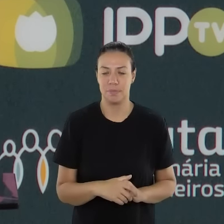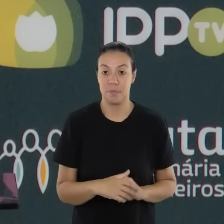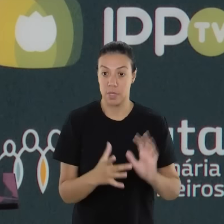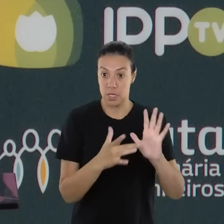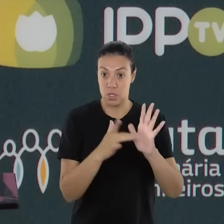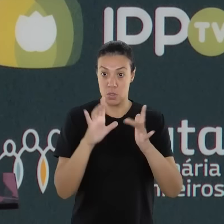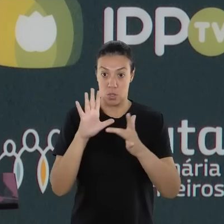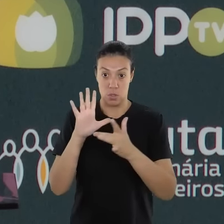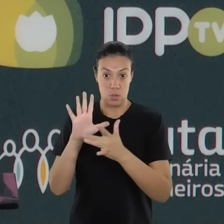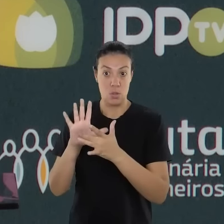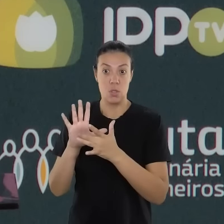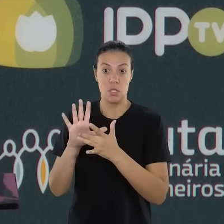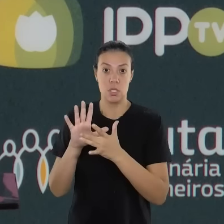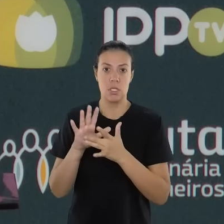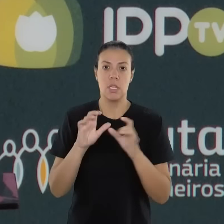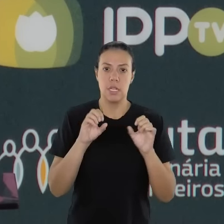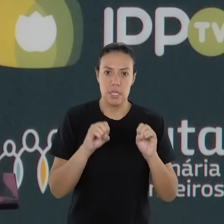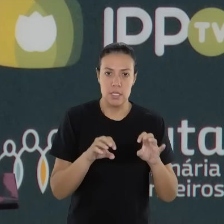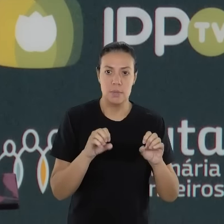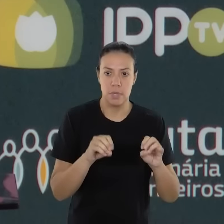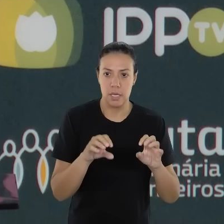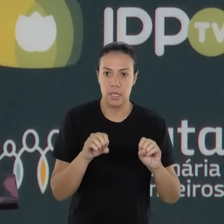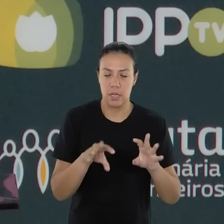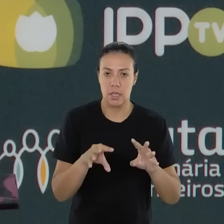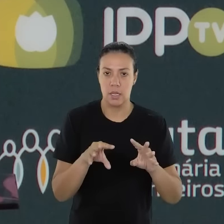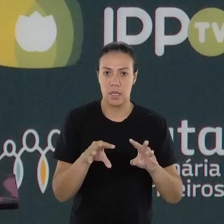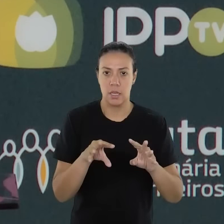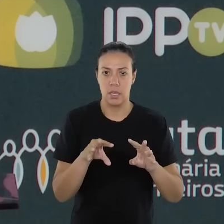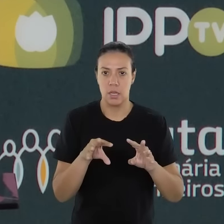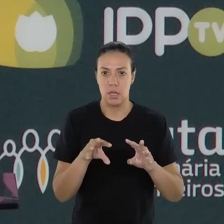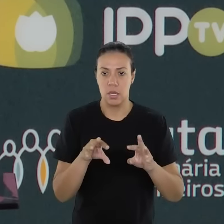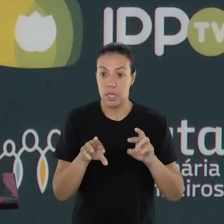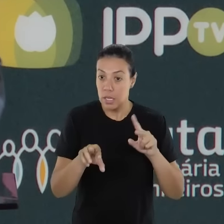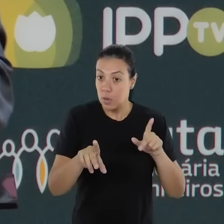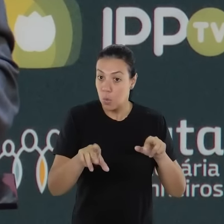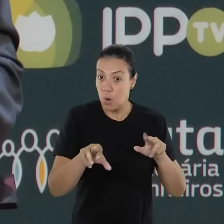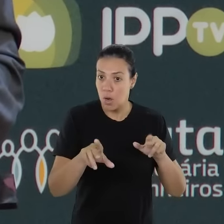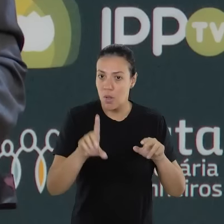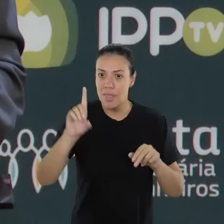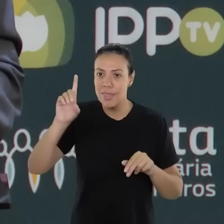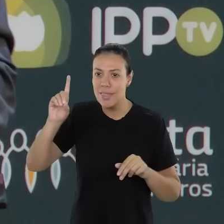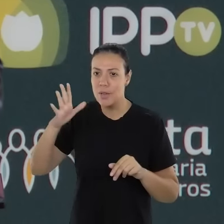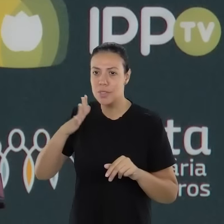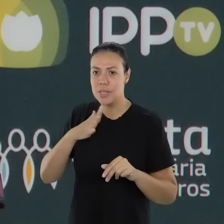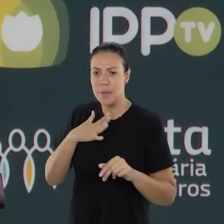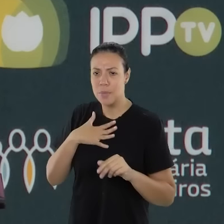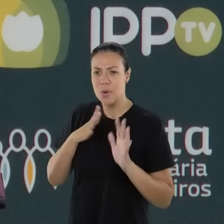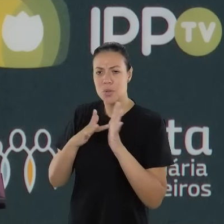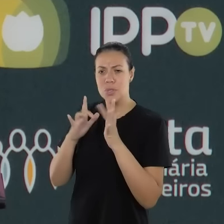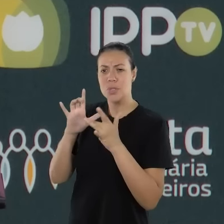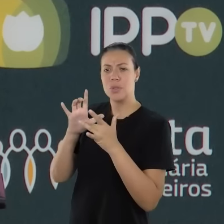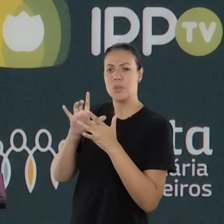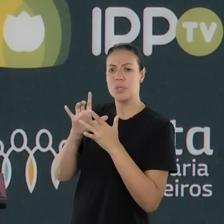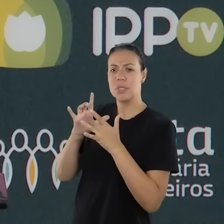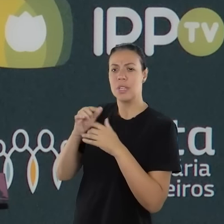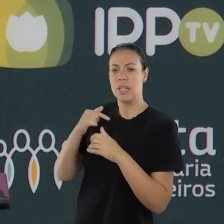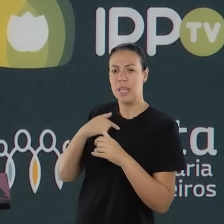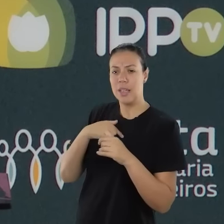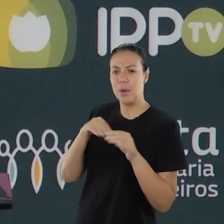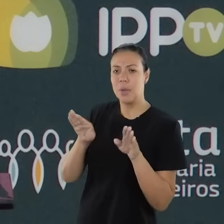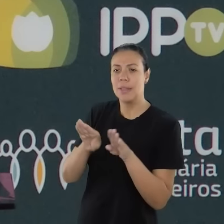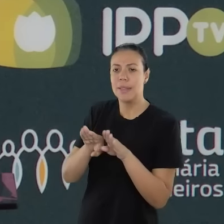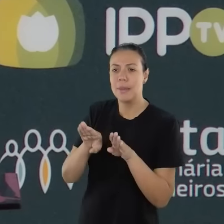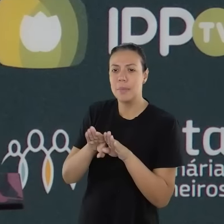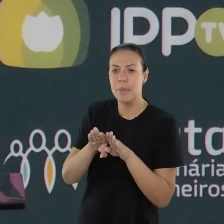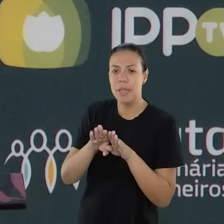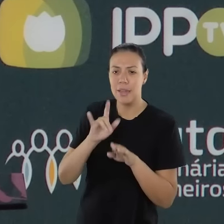Jesus diz, João 15:9, como o Pai me amou, também eu vos amei, permanecei no meu